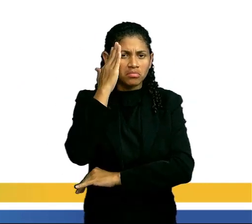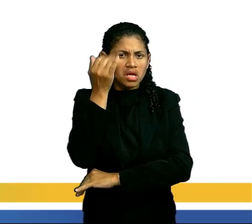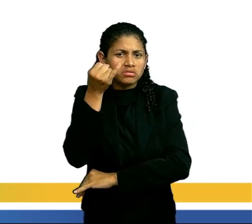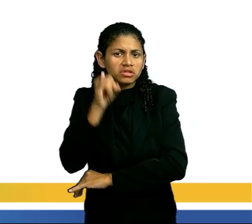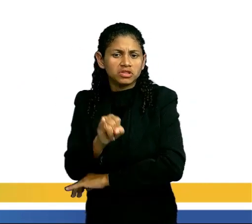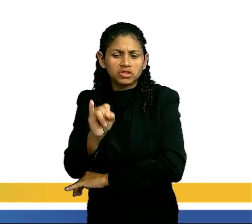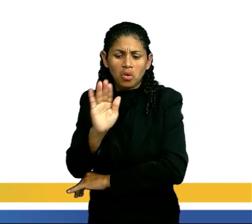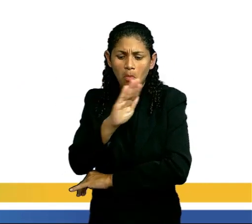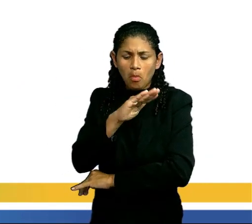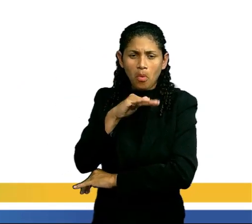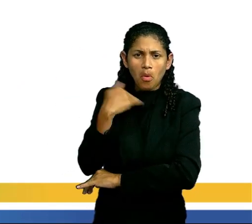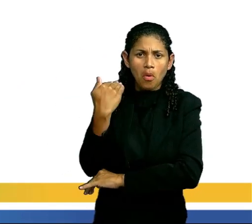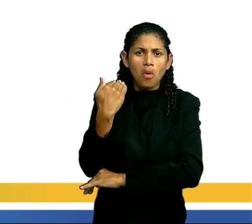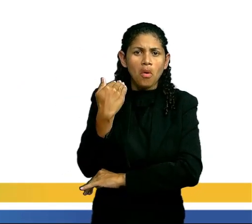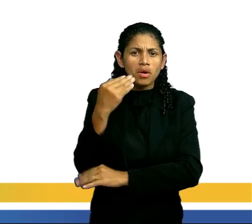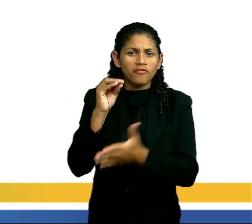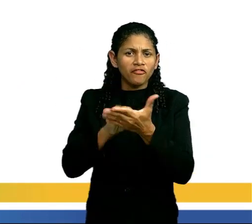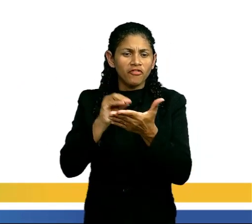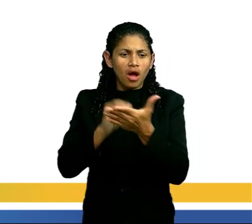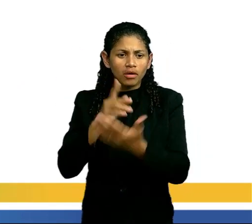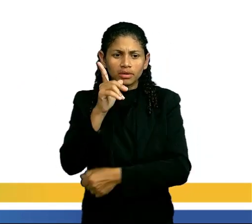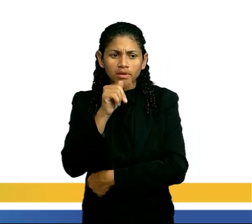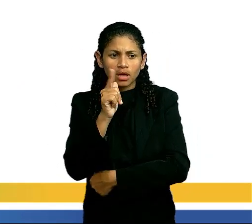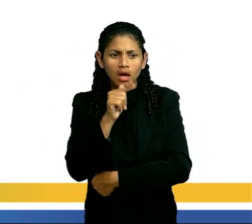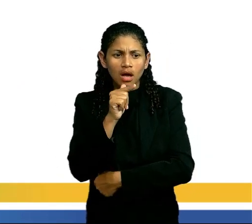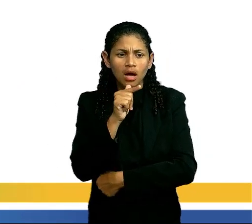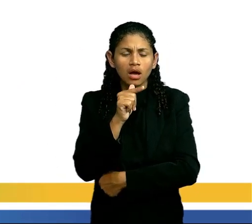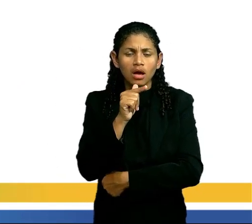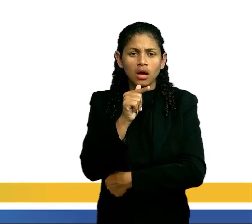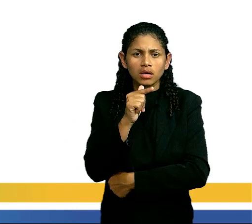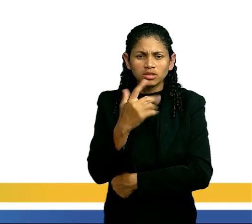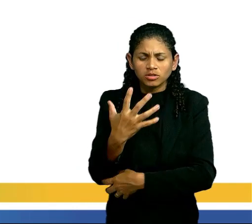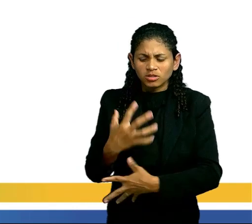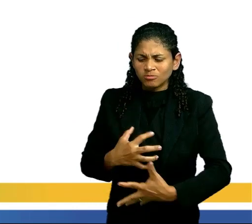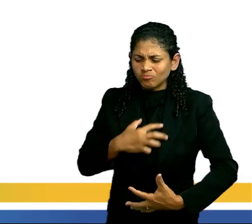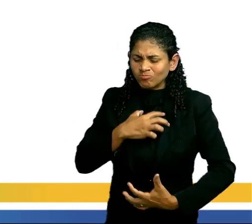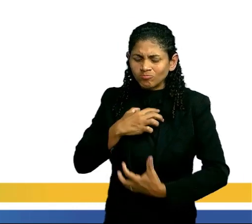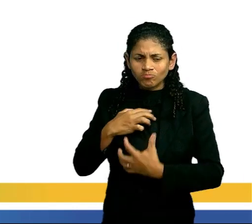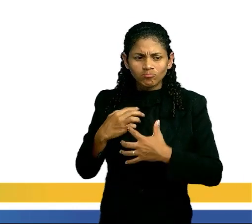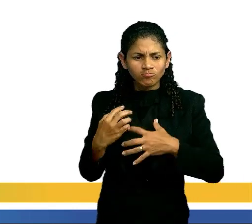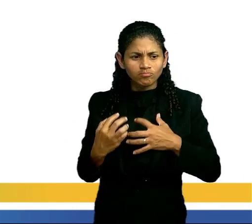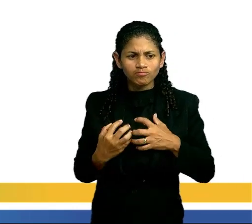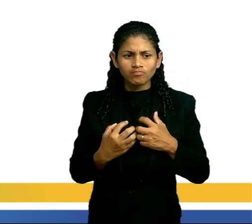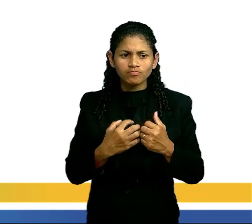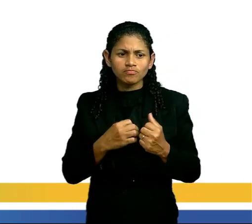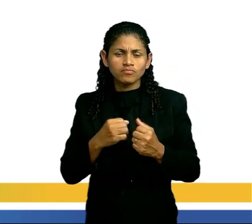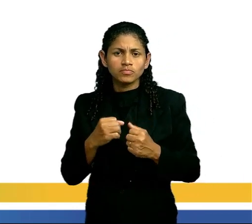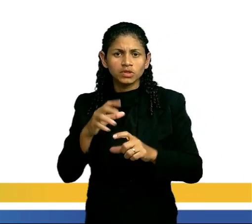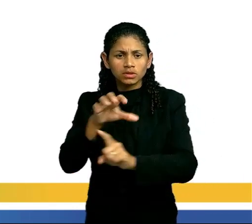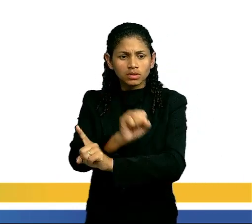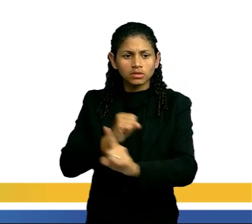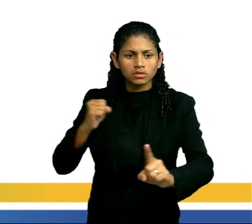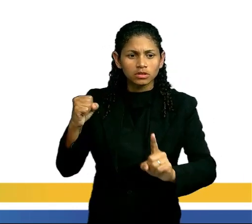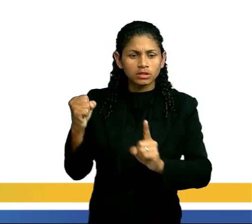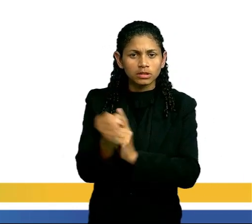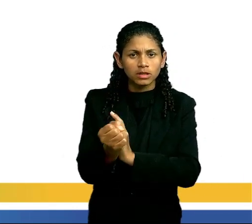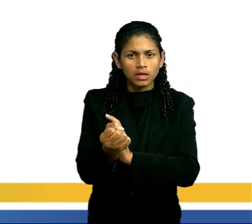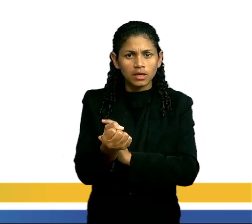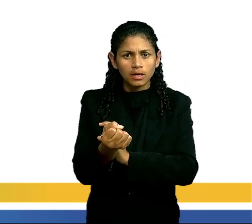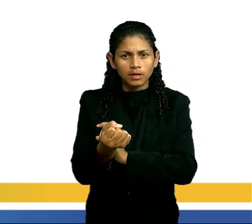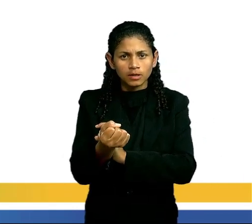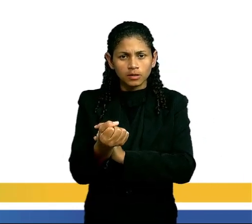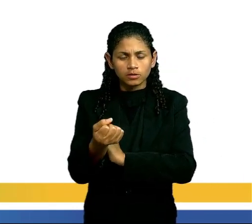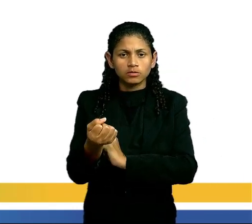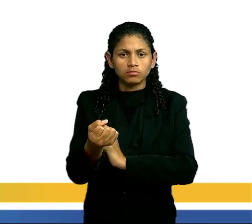incomodo que você me diga que a sociedade é minha inimiga. Observe que,